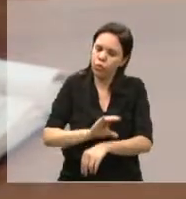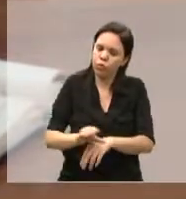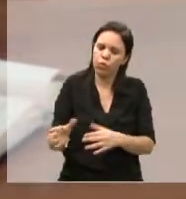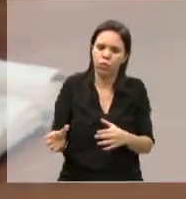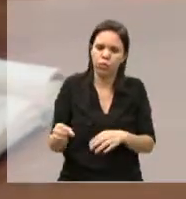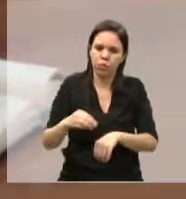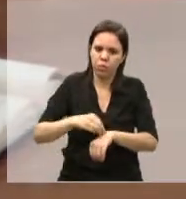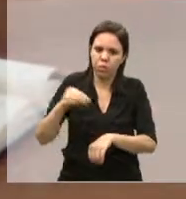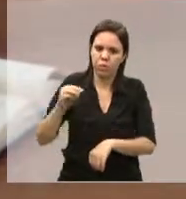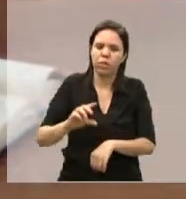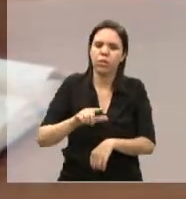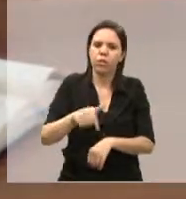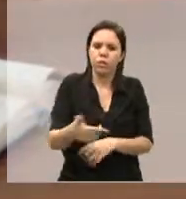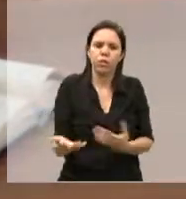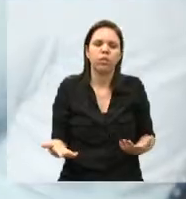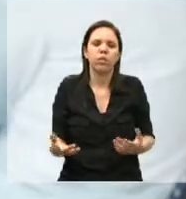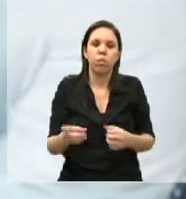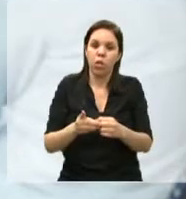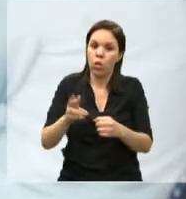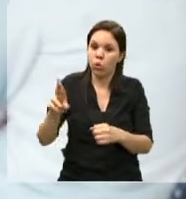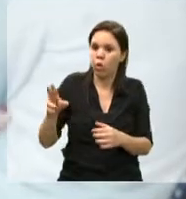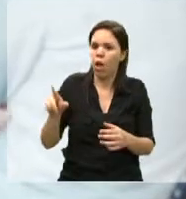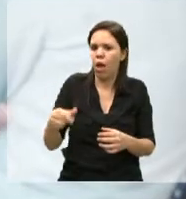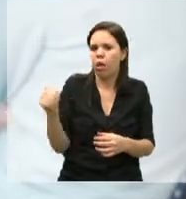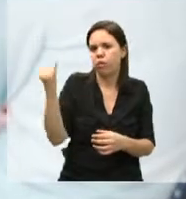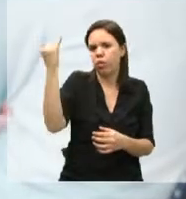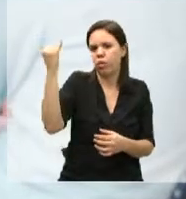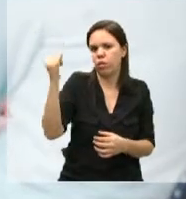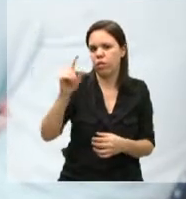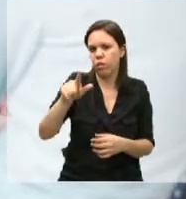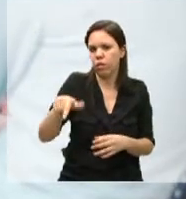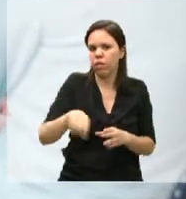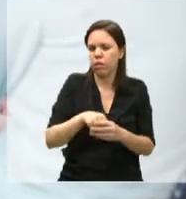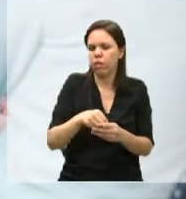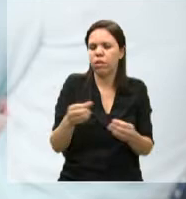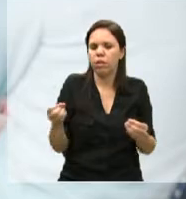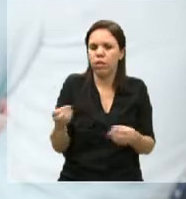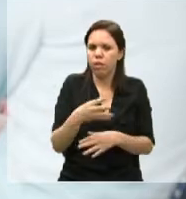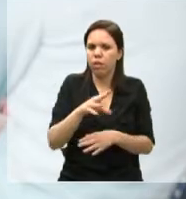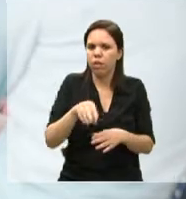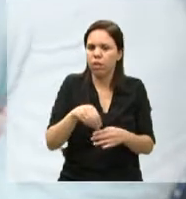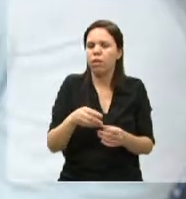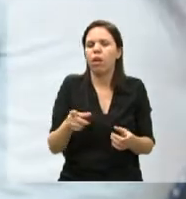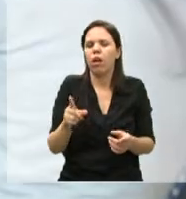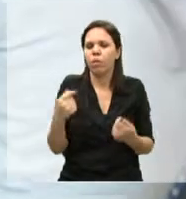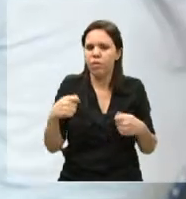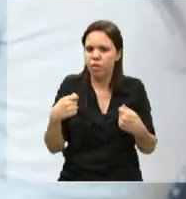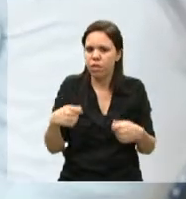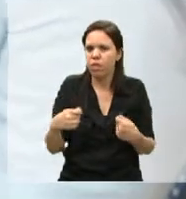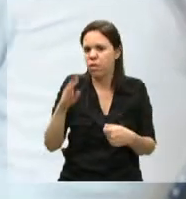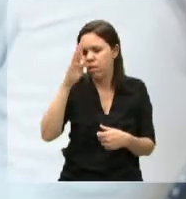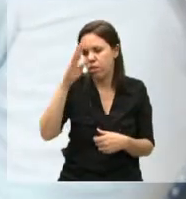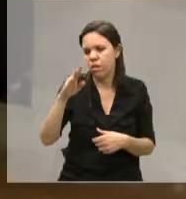de mestrado, depois os cursos de doutorado são bastante importantes, porque essa atualização é necessária. Os empregos pedem isso. E a